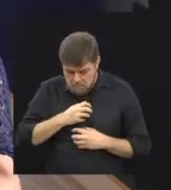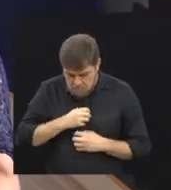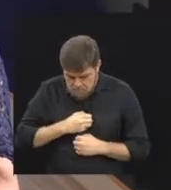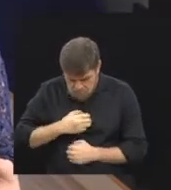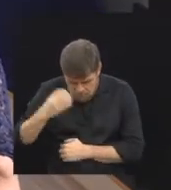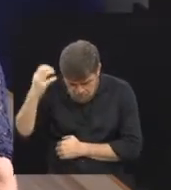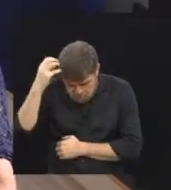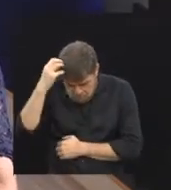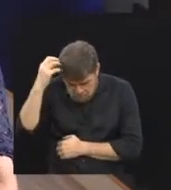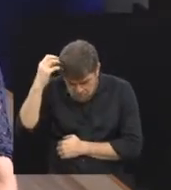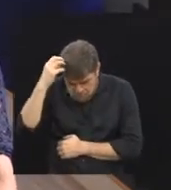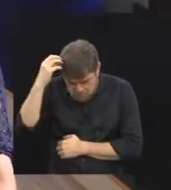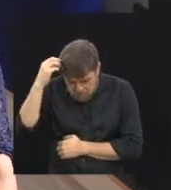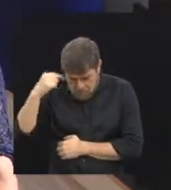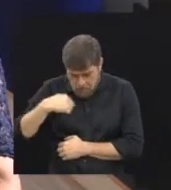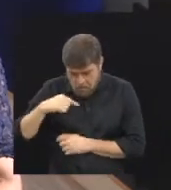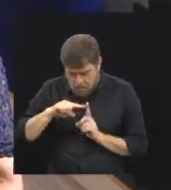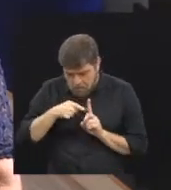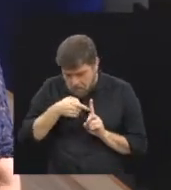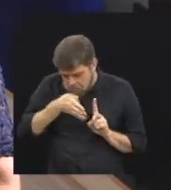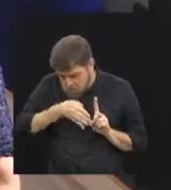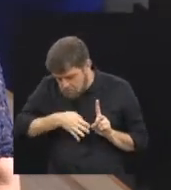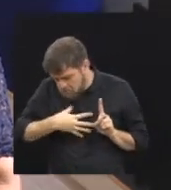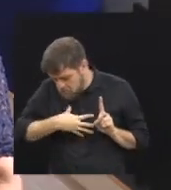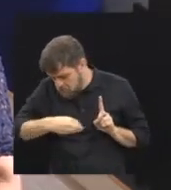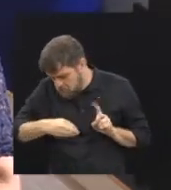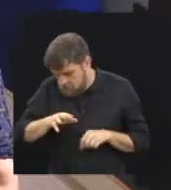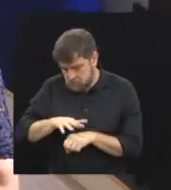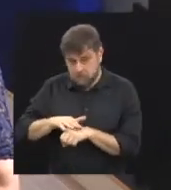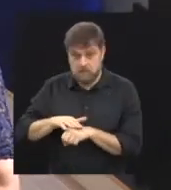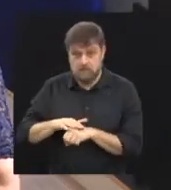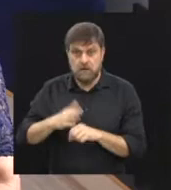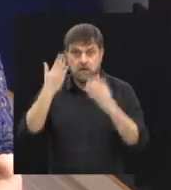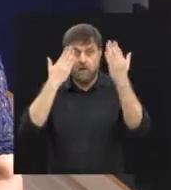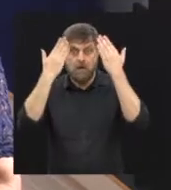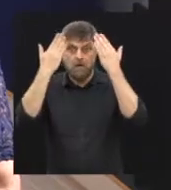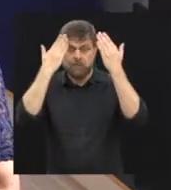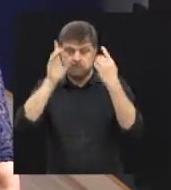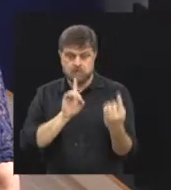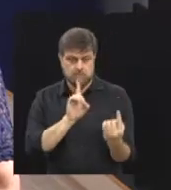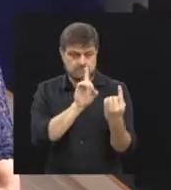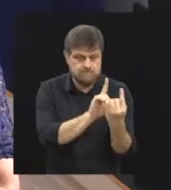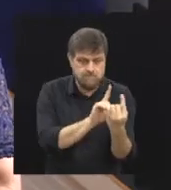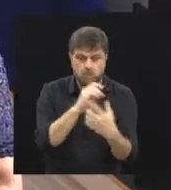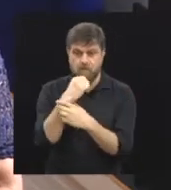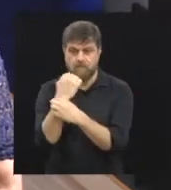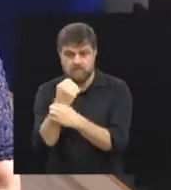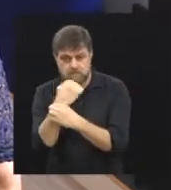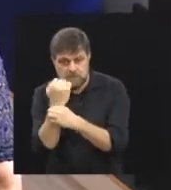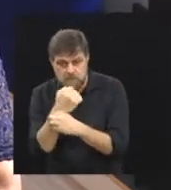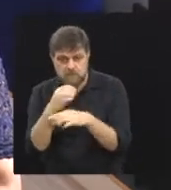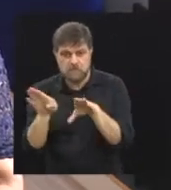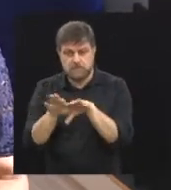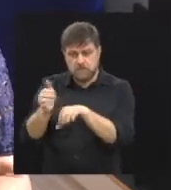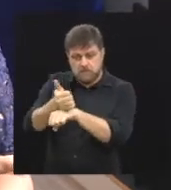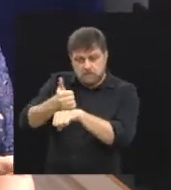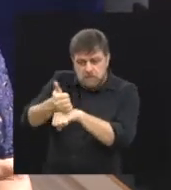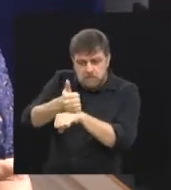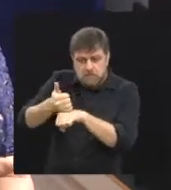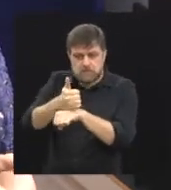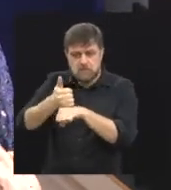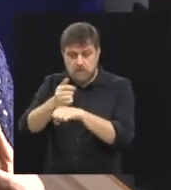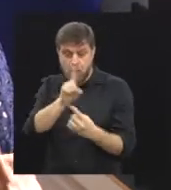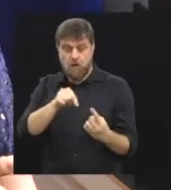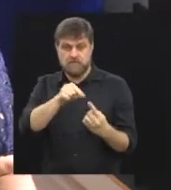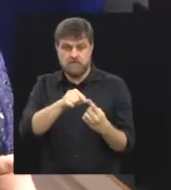culpando porque teve essa criança. Então, o atendimento do psicólogo, da fisioterapia, das técnicas, vai